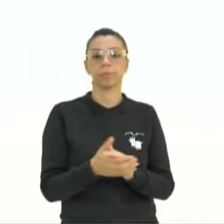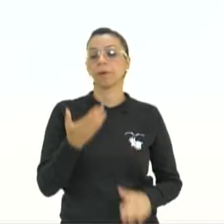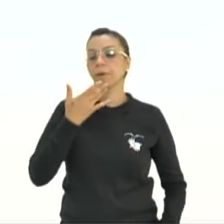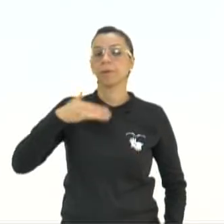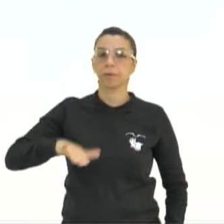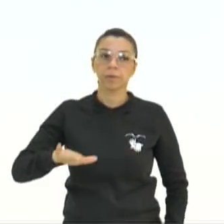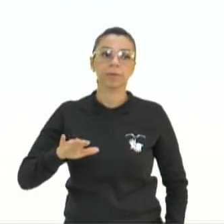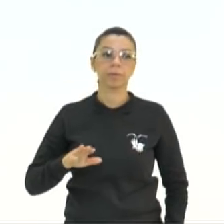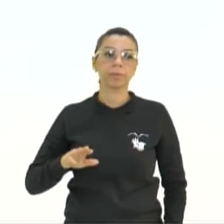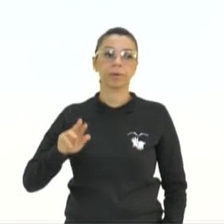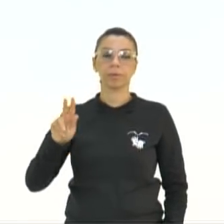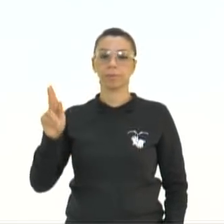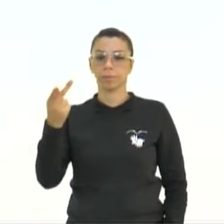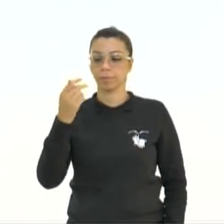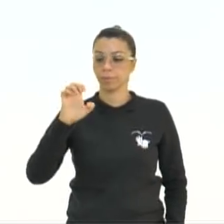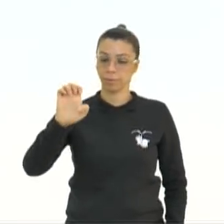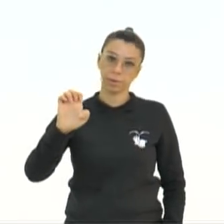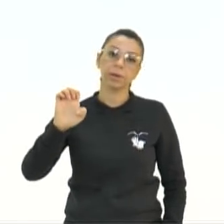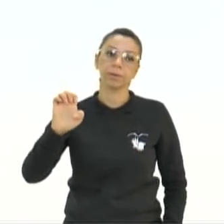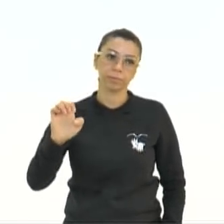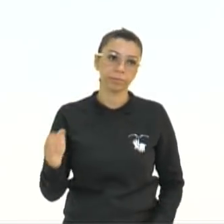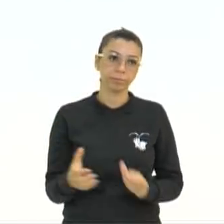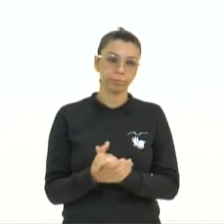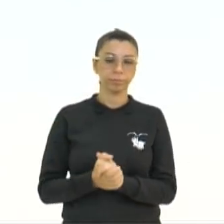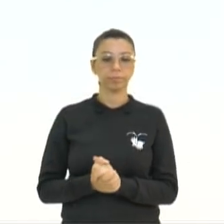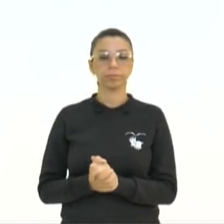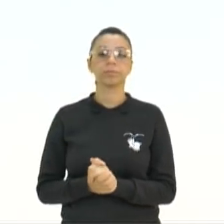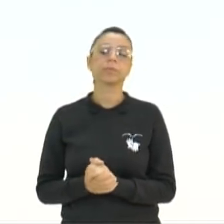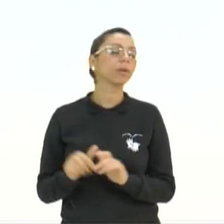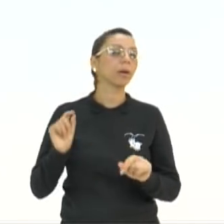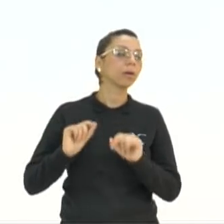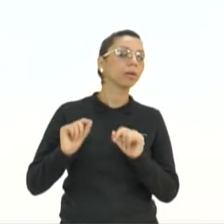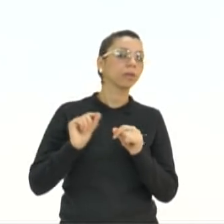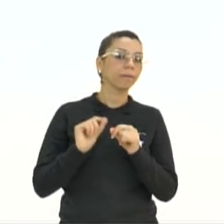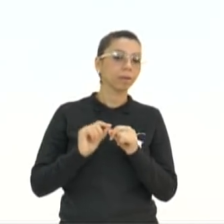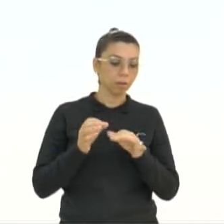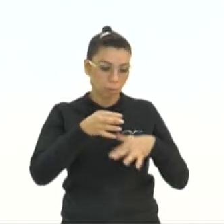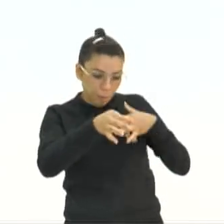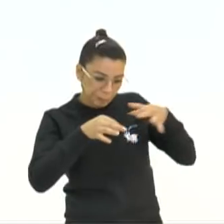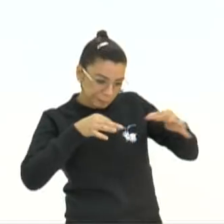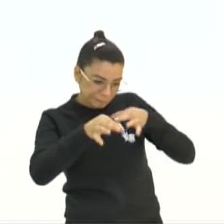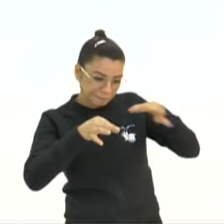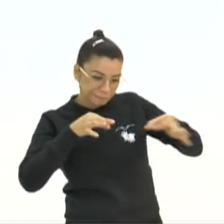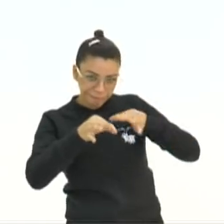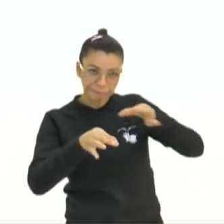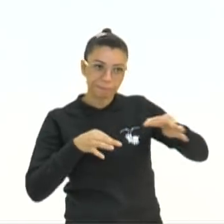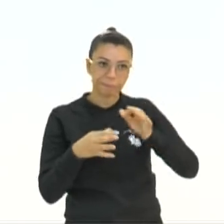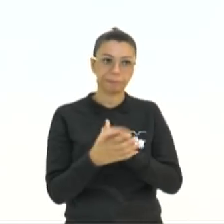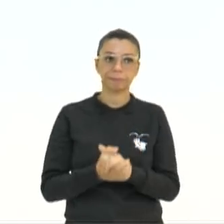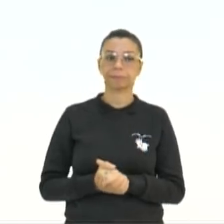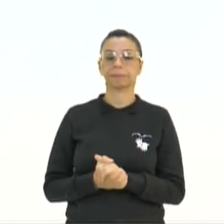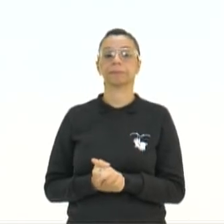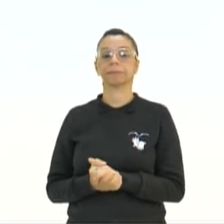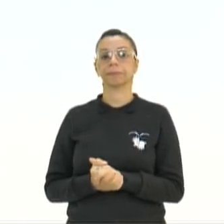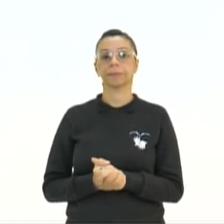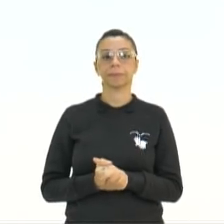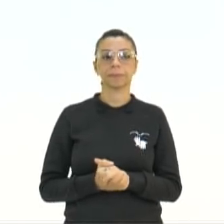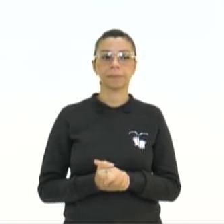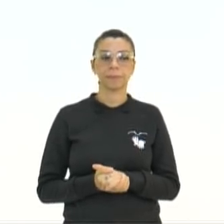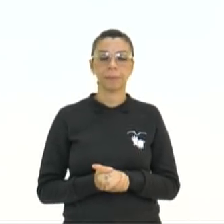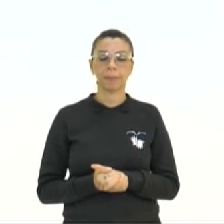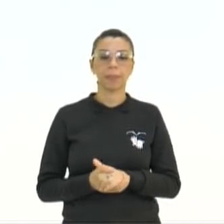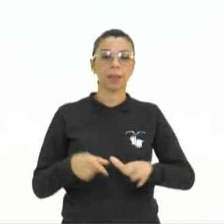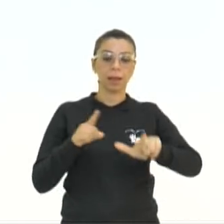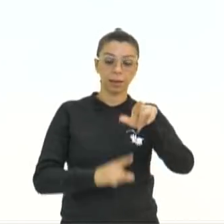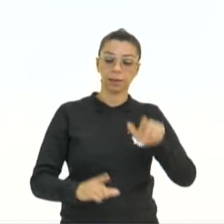pode ser he. O was já estava lá. O que ele está fazendo? Organizando. Tá in his room, ok?